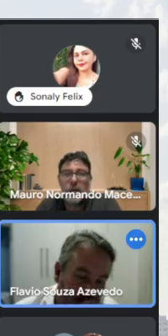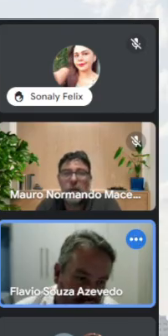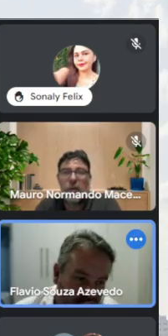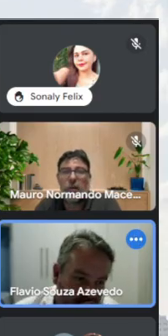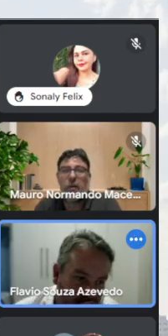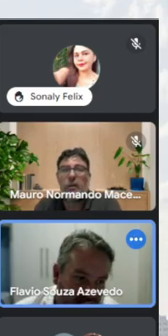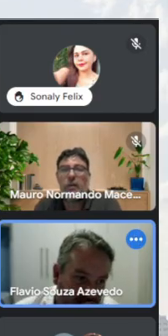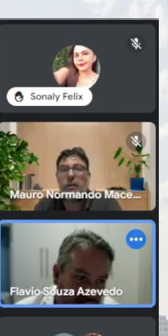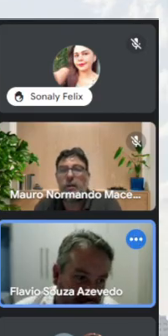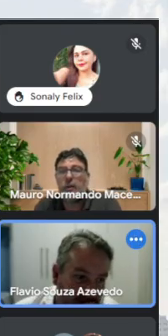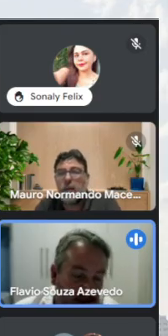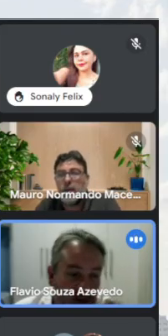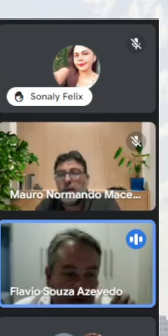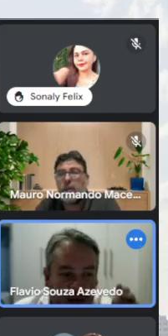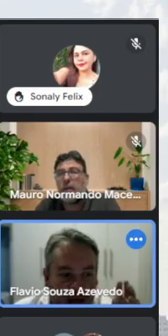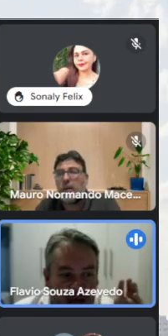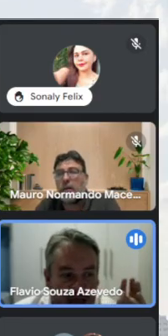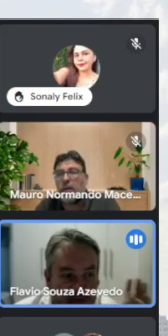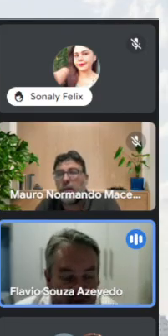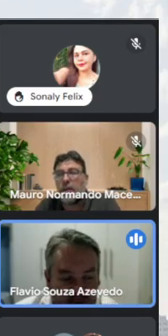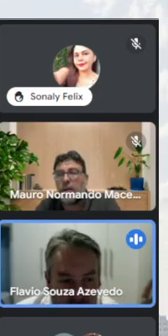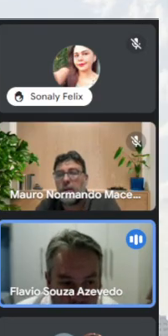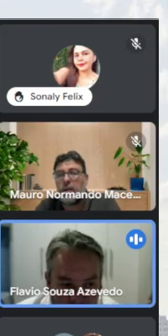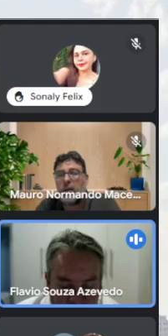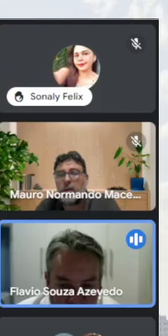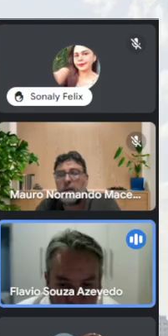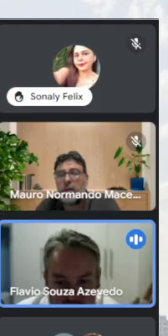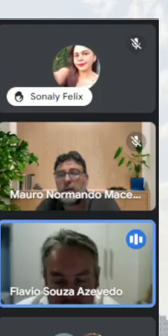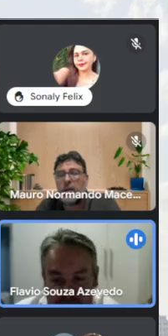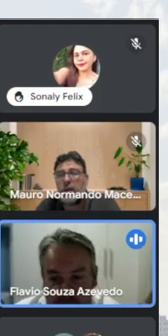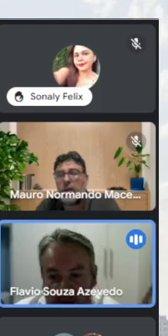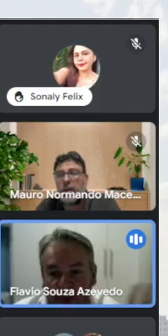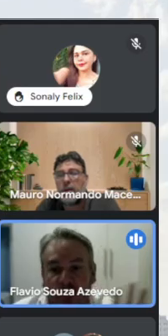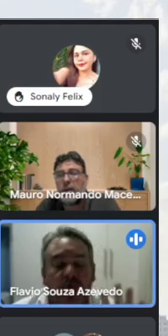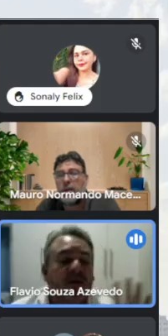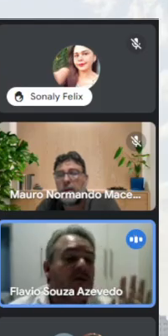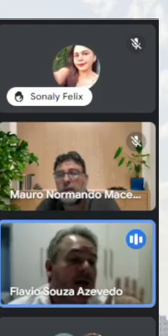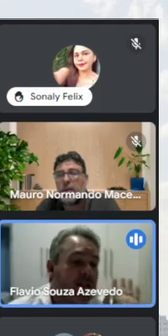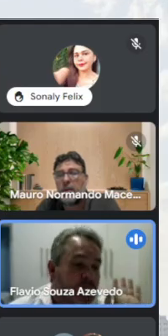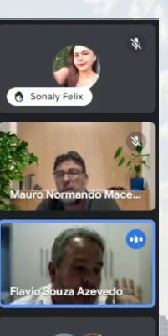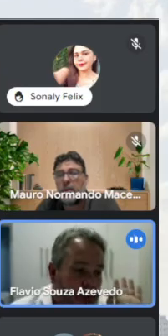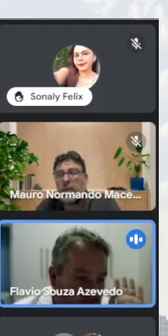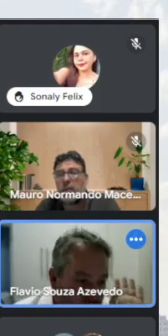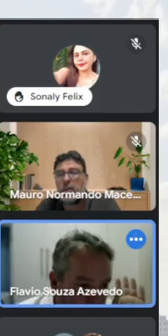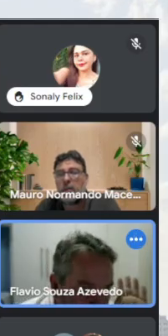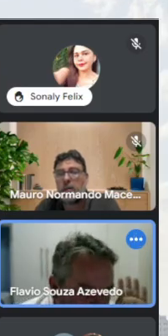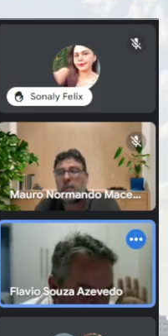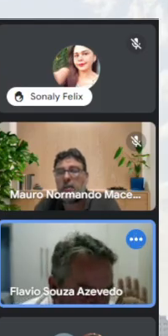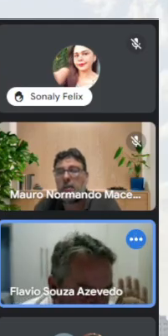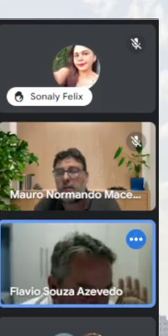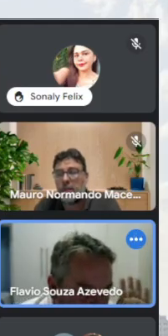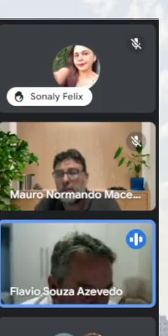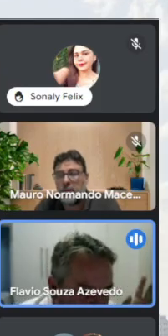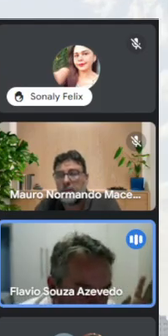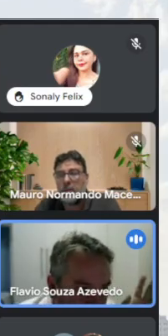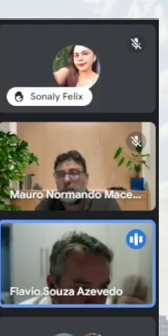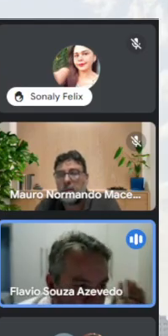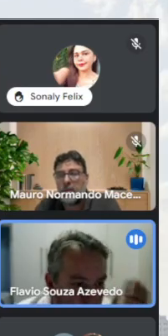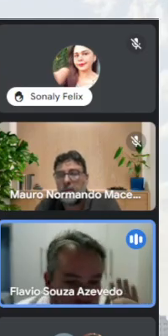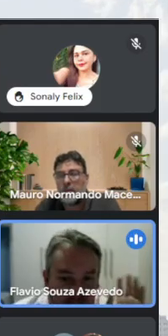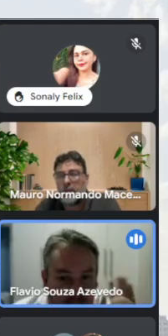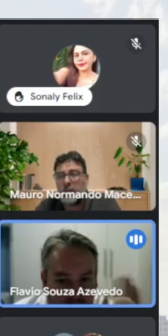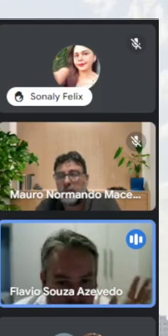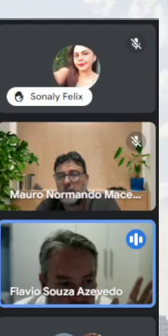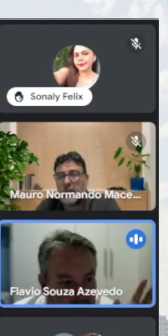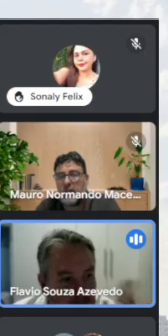margem. Então, a eficiência prevista para esse sistema é em torno de 40%. Por quê? Porque